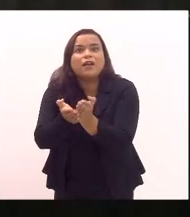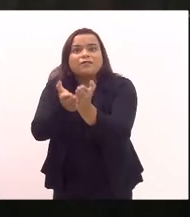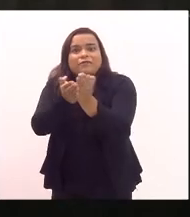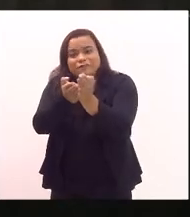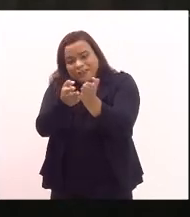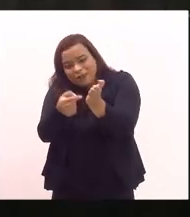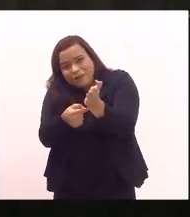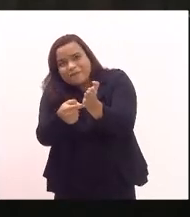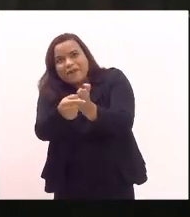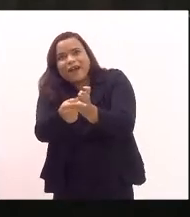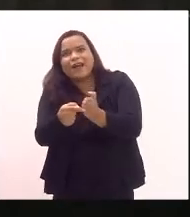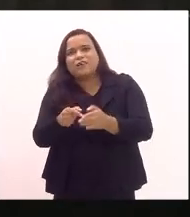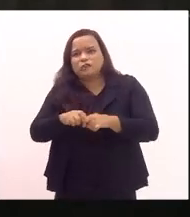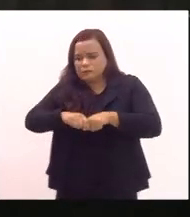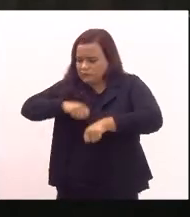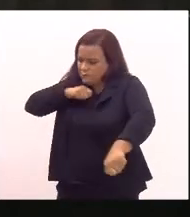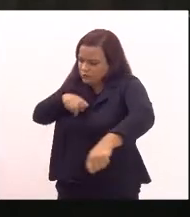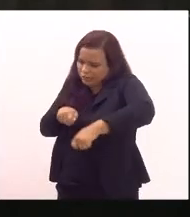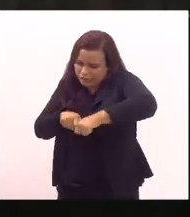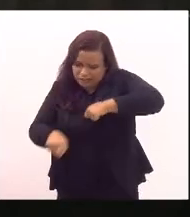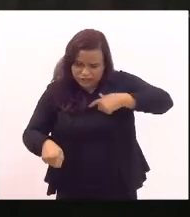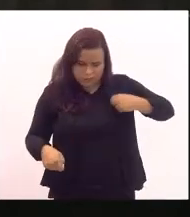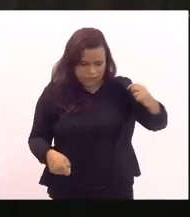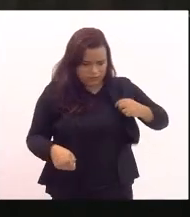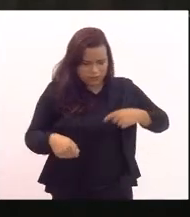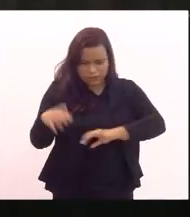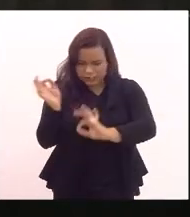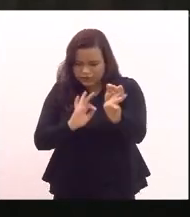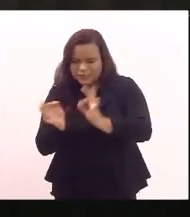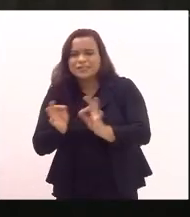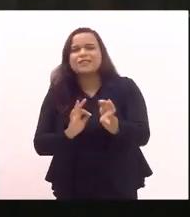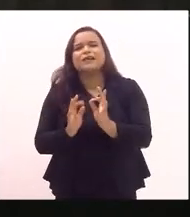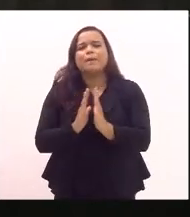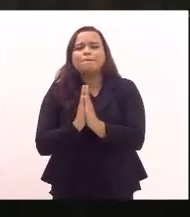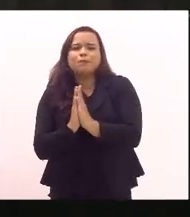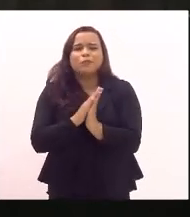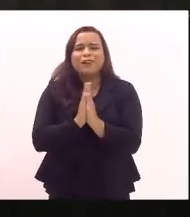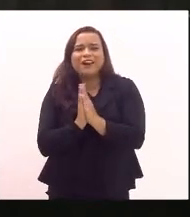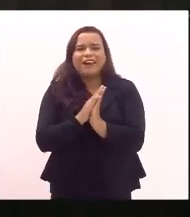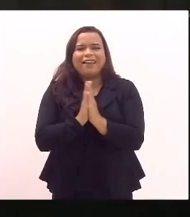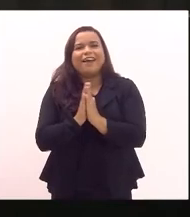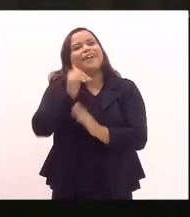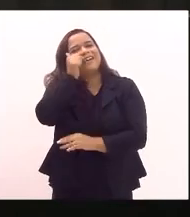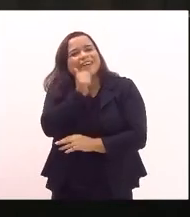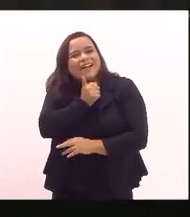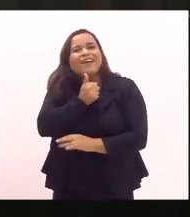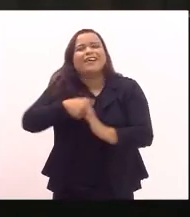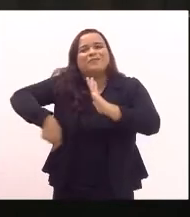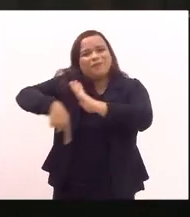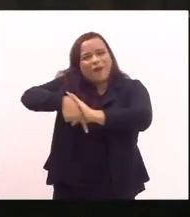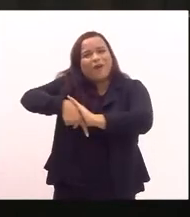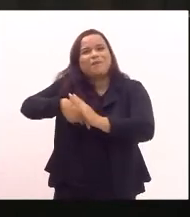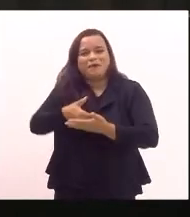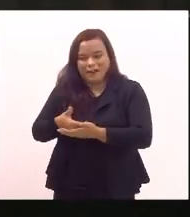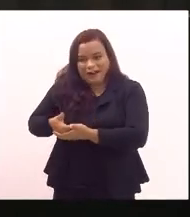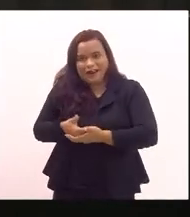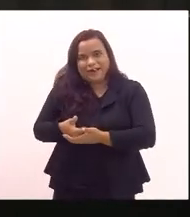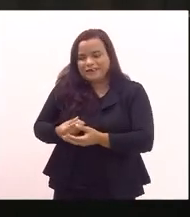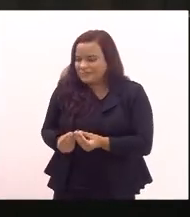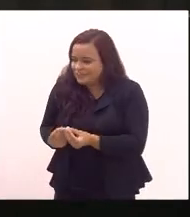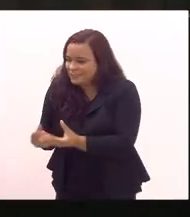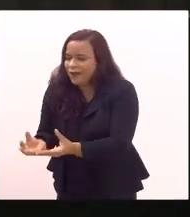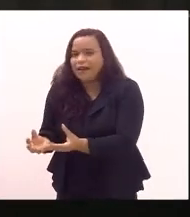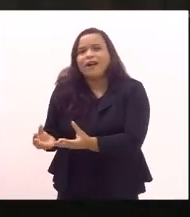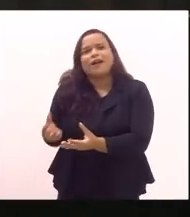faziam bonecas negras o saco a tuas filhas para que elas não se esquecessem da